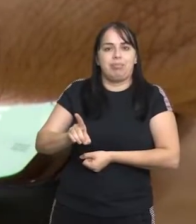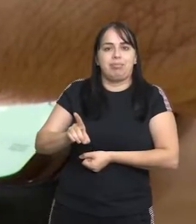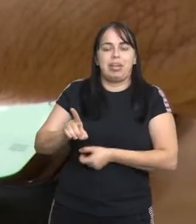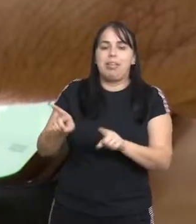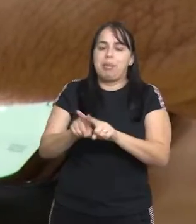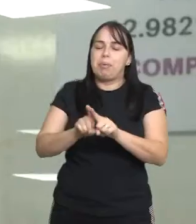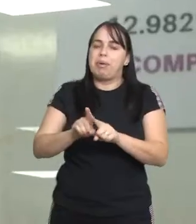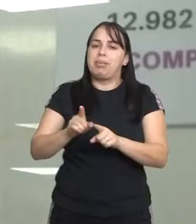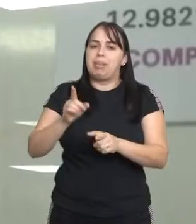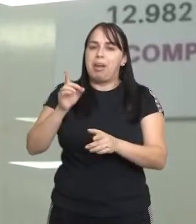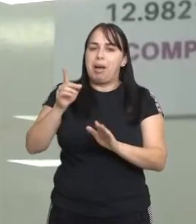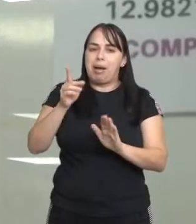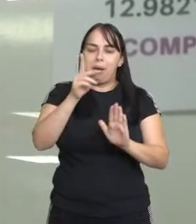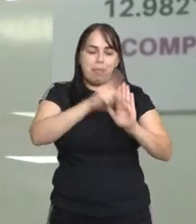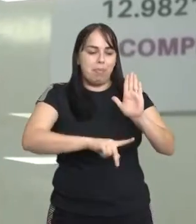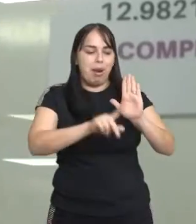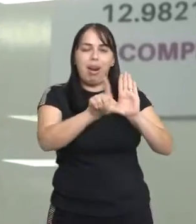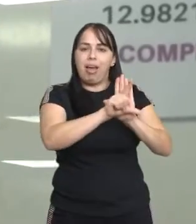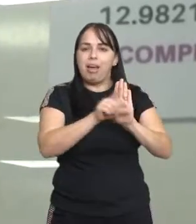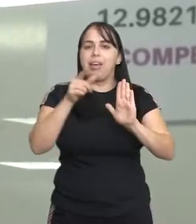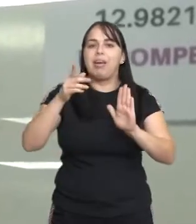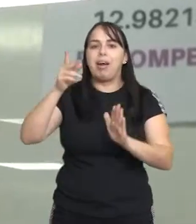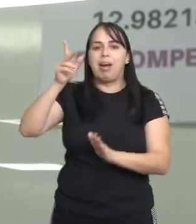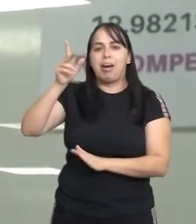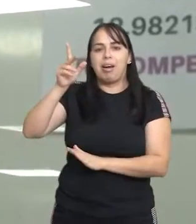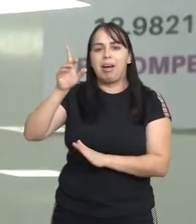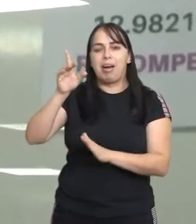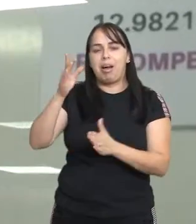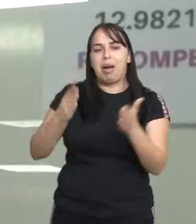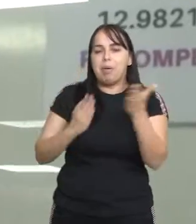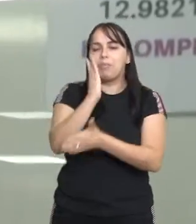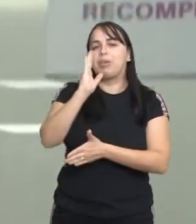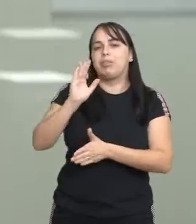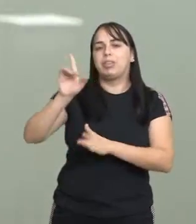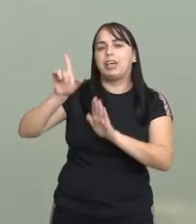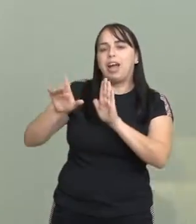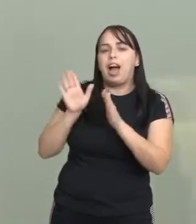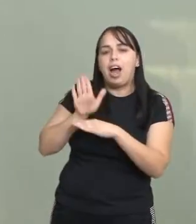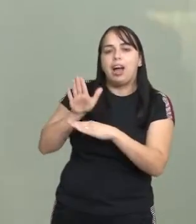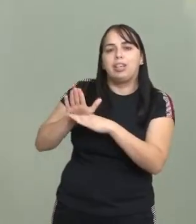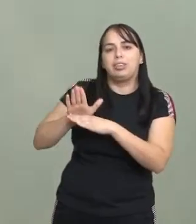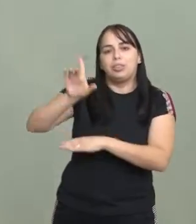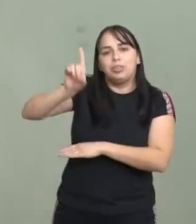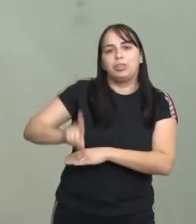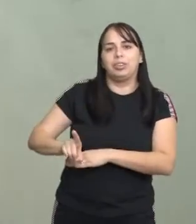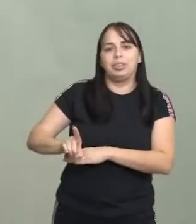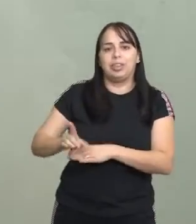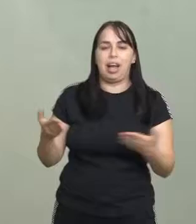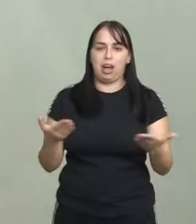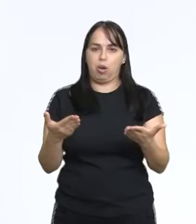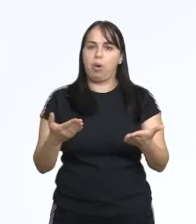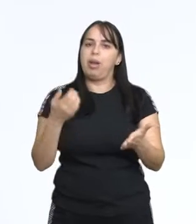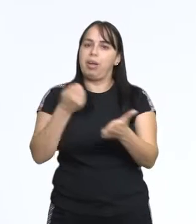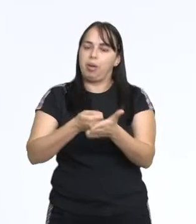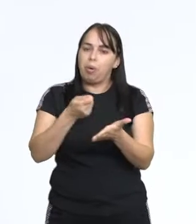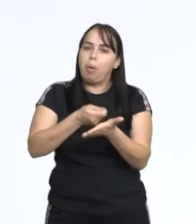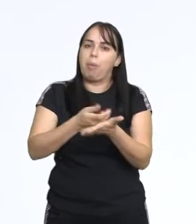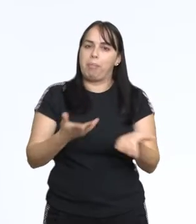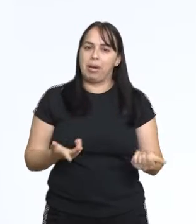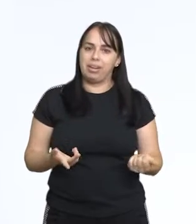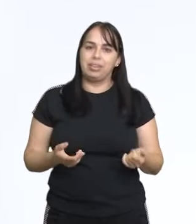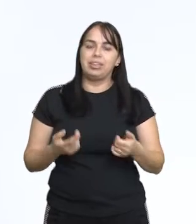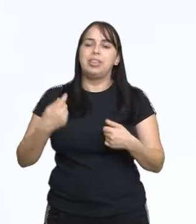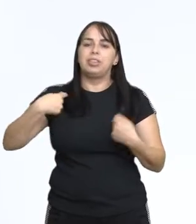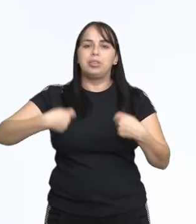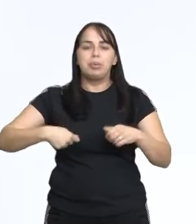dos autistas. Agora, o caminho para assegurar esses direitos é fazer cumprir a legislação. A gente só precisa